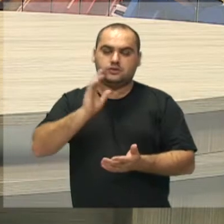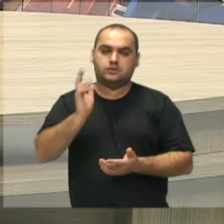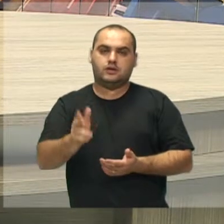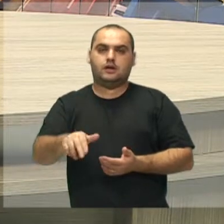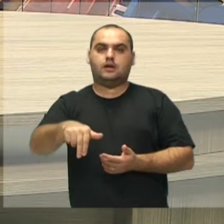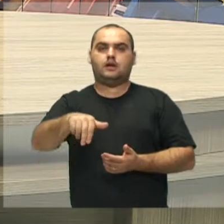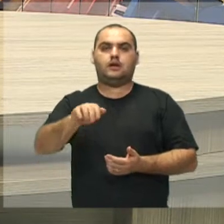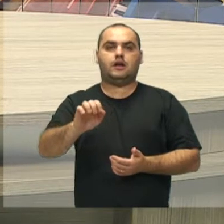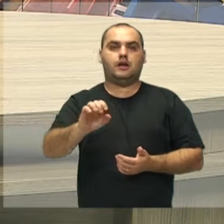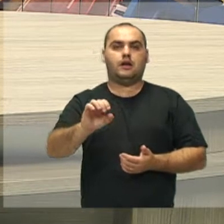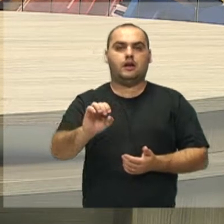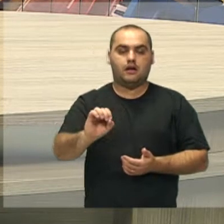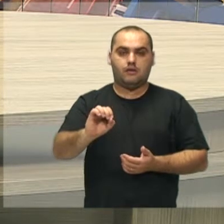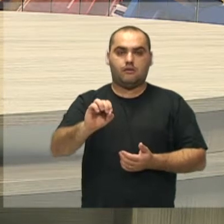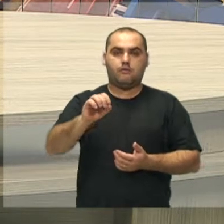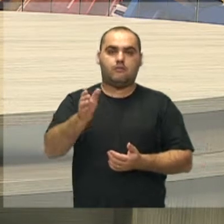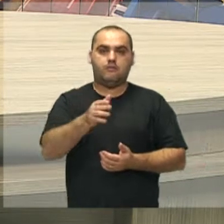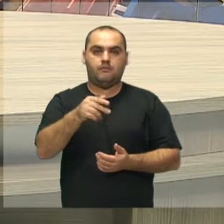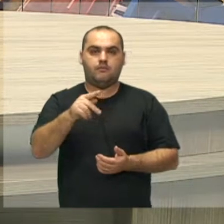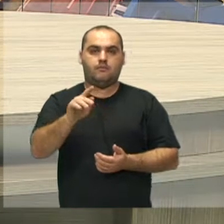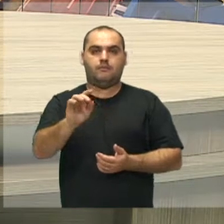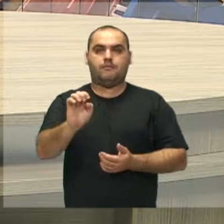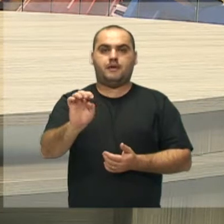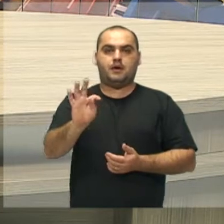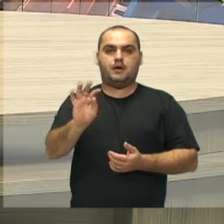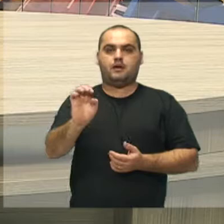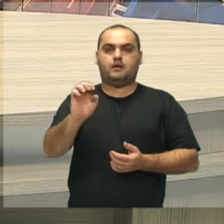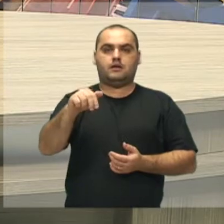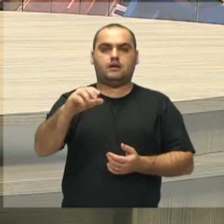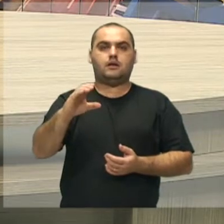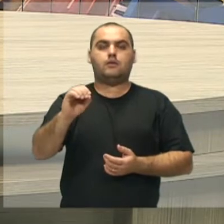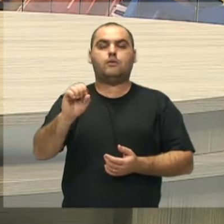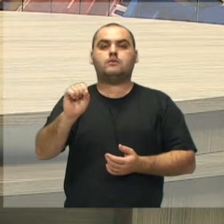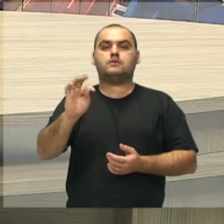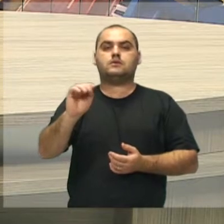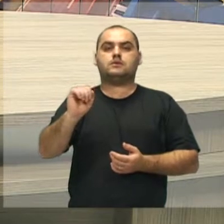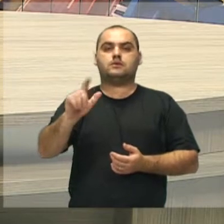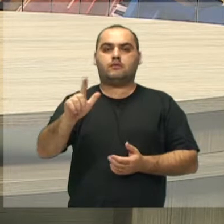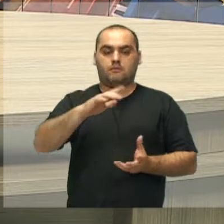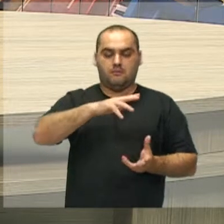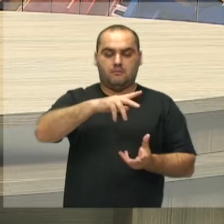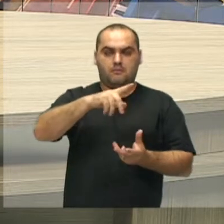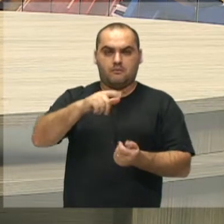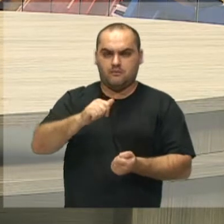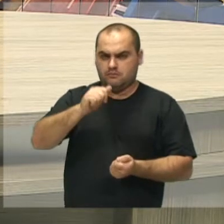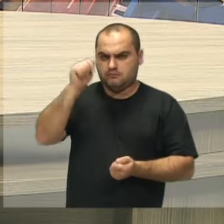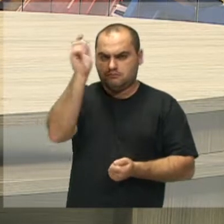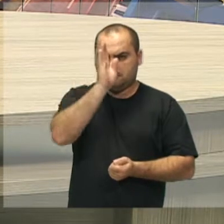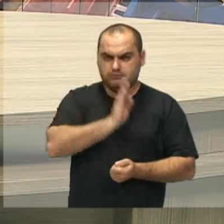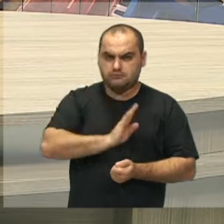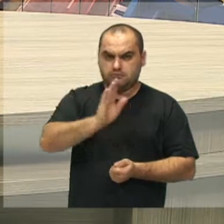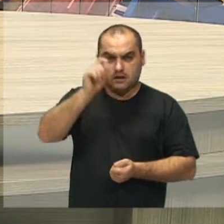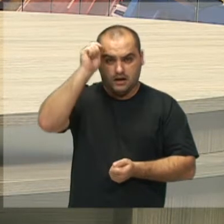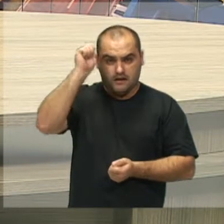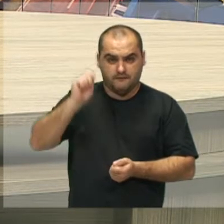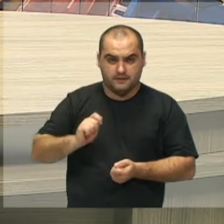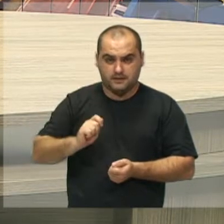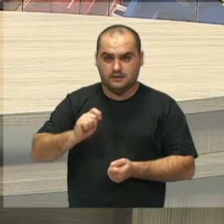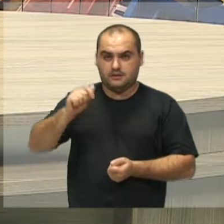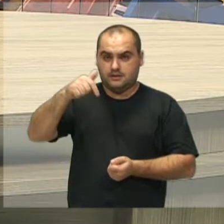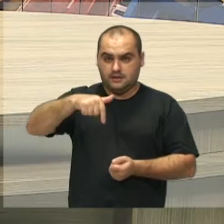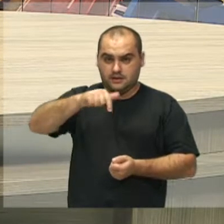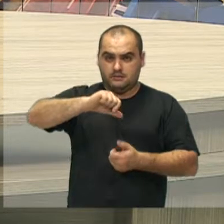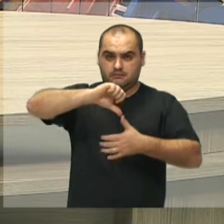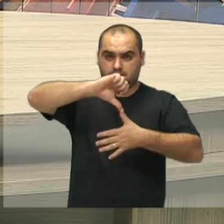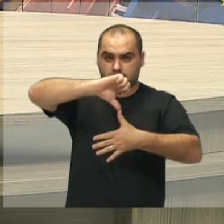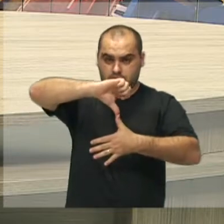neopentecostais, que apareceram em grande número no Brasil e no mundo mesmo, sobretudo África e América Latina. Bem,